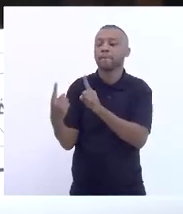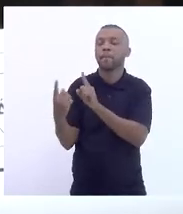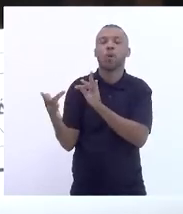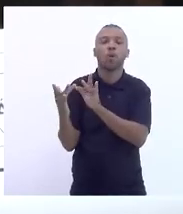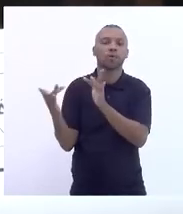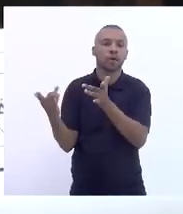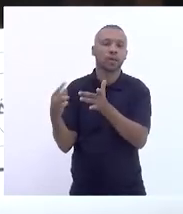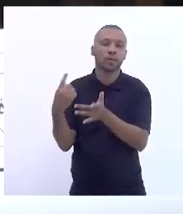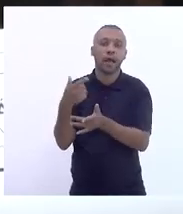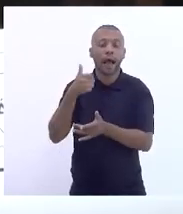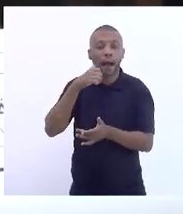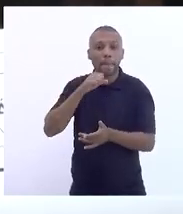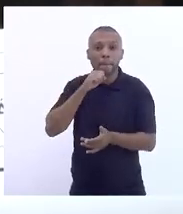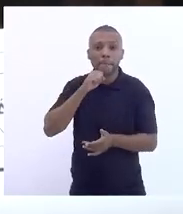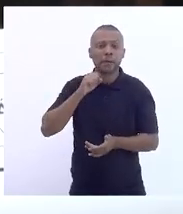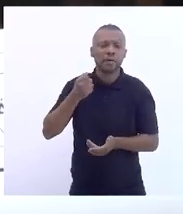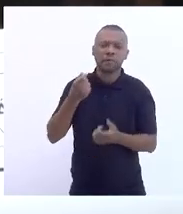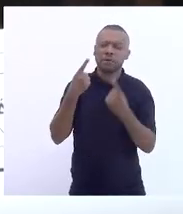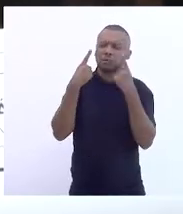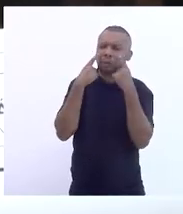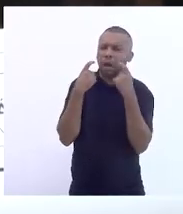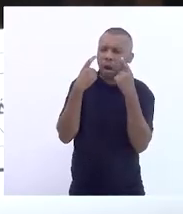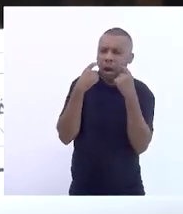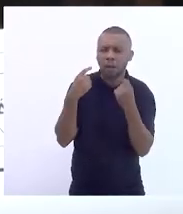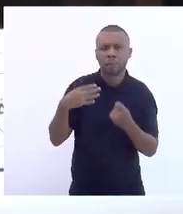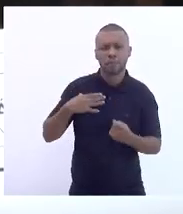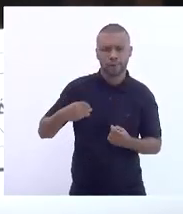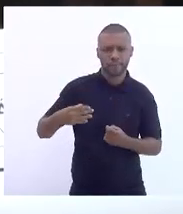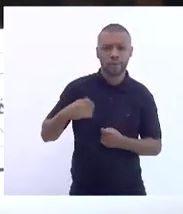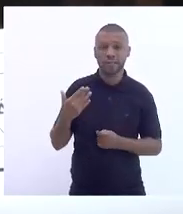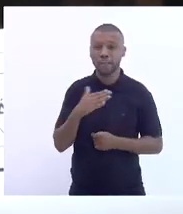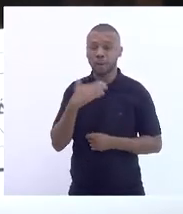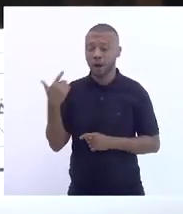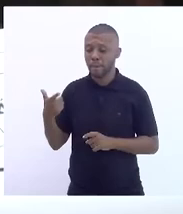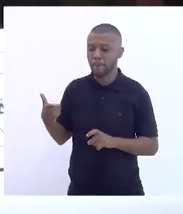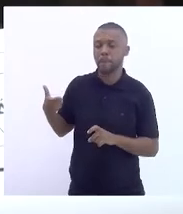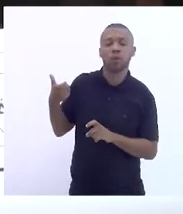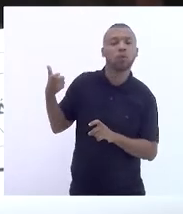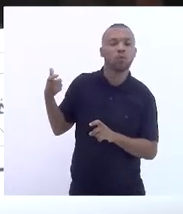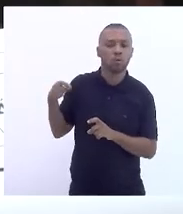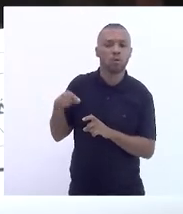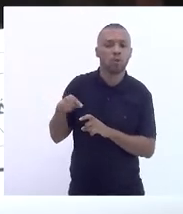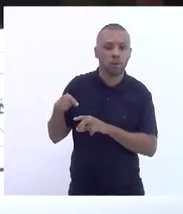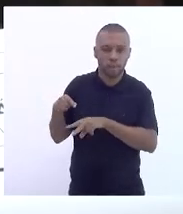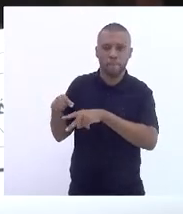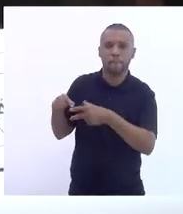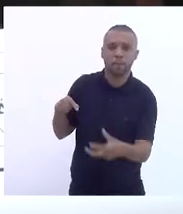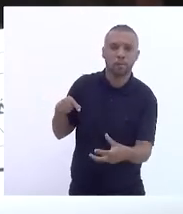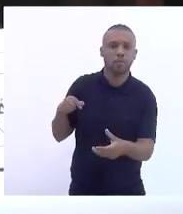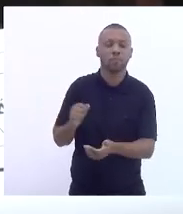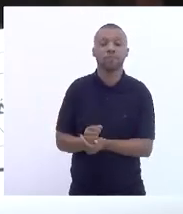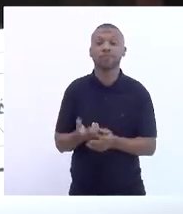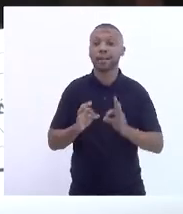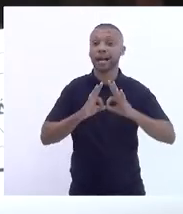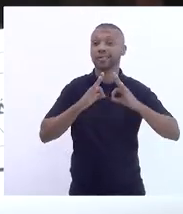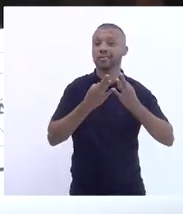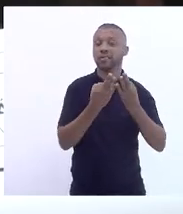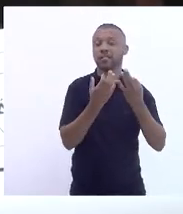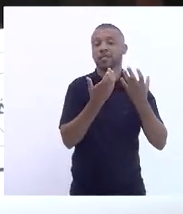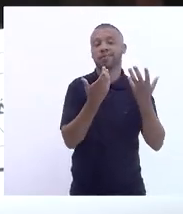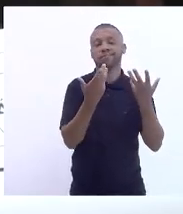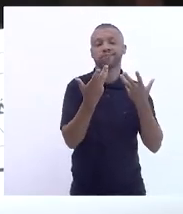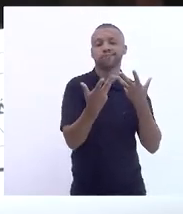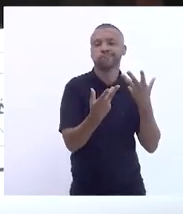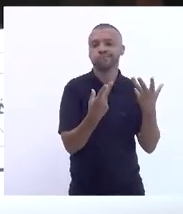a mãe que chora pelo filho no disparo avó a desestrutura da família como a